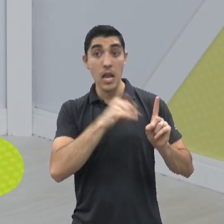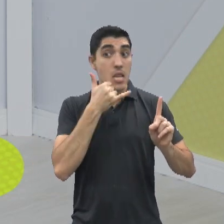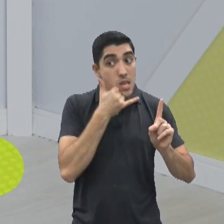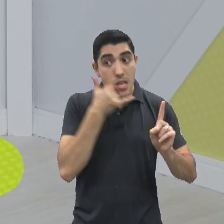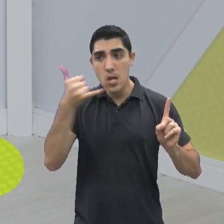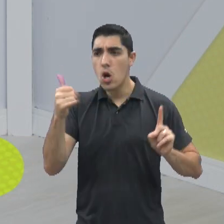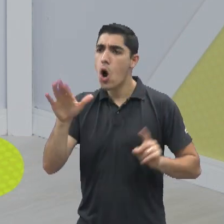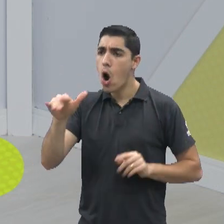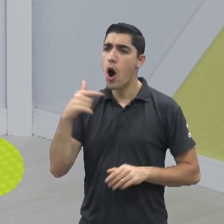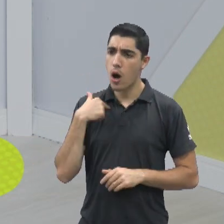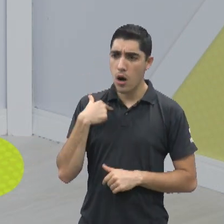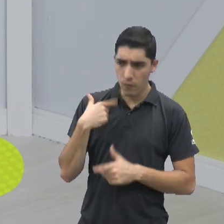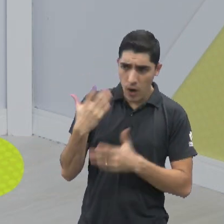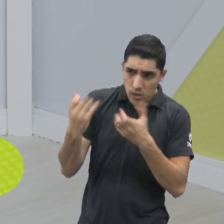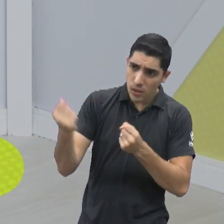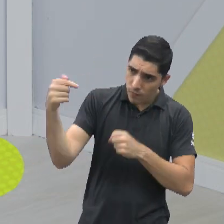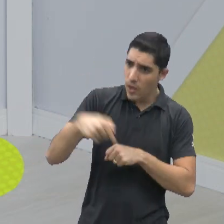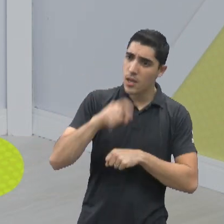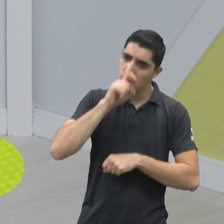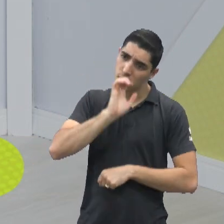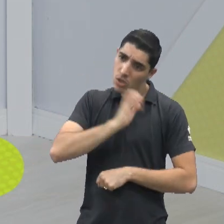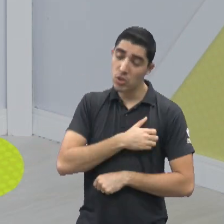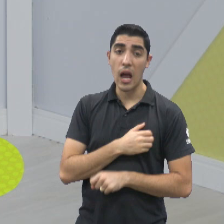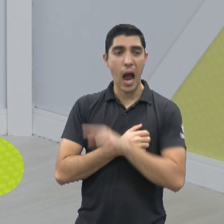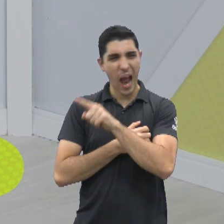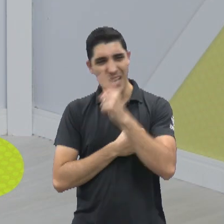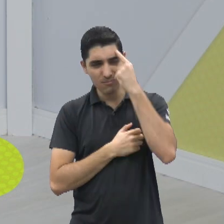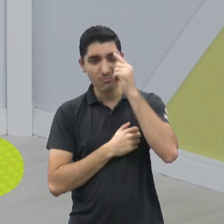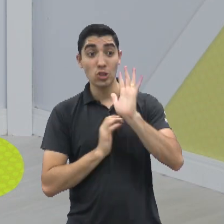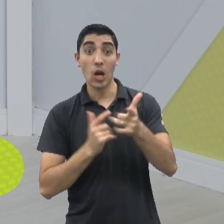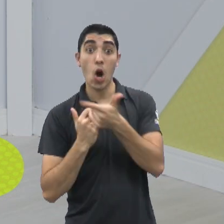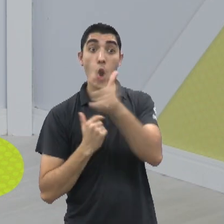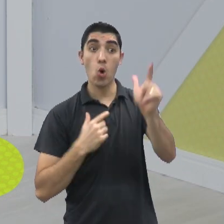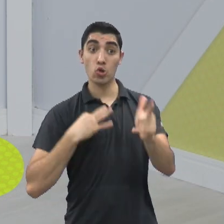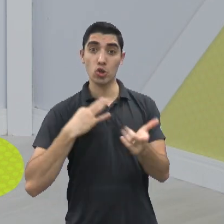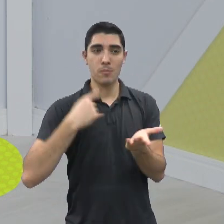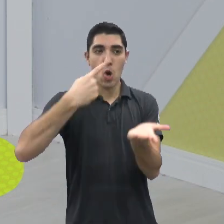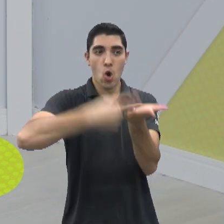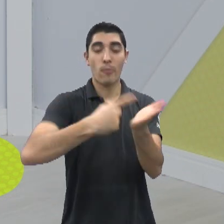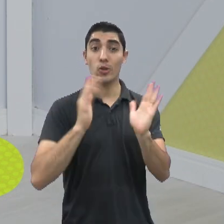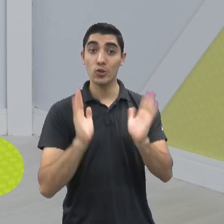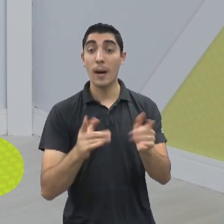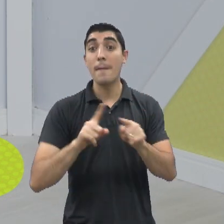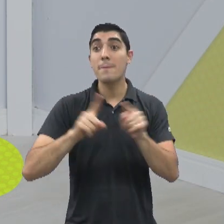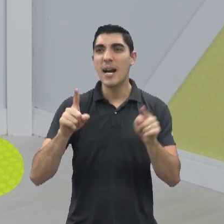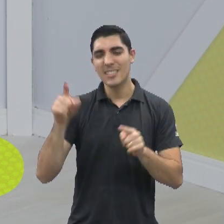o São José, né, preferiu vir para o São José. Então, mais um reforço chegando aí, jovem, né,